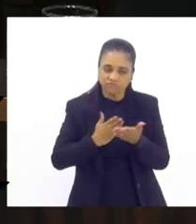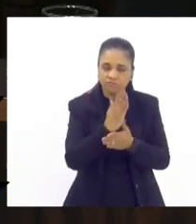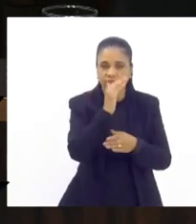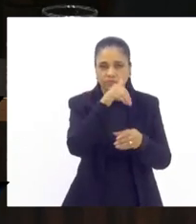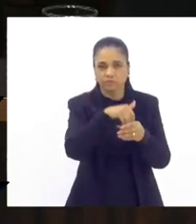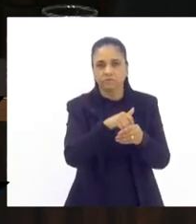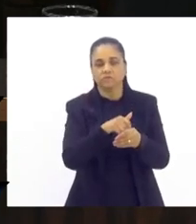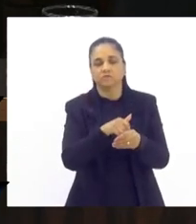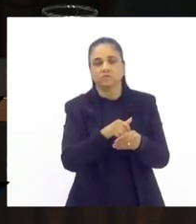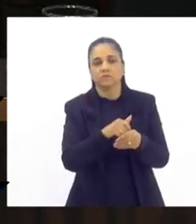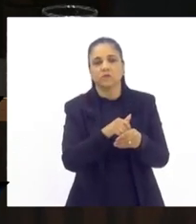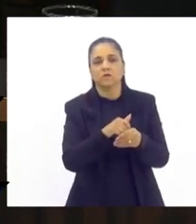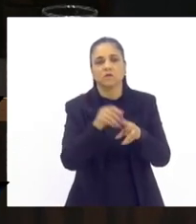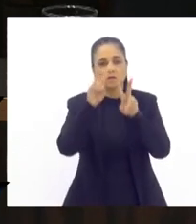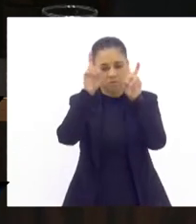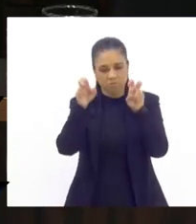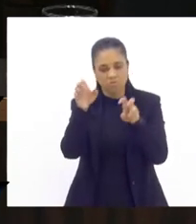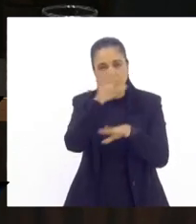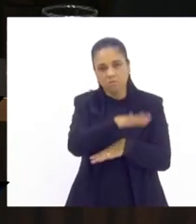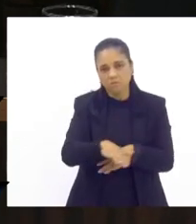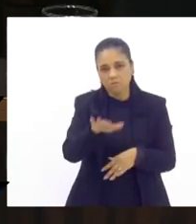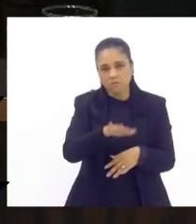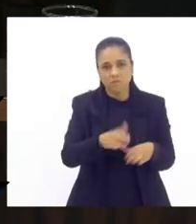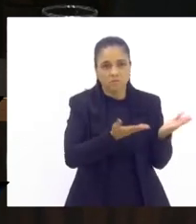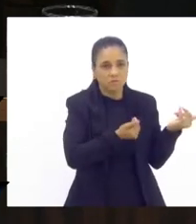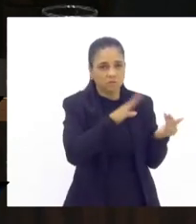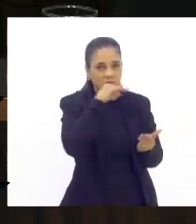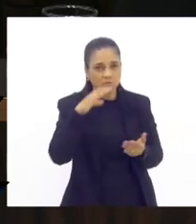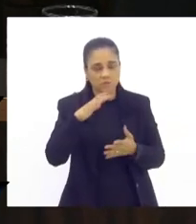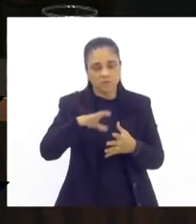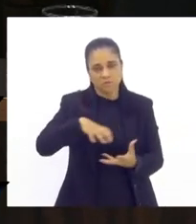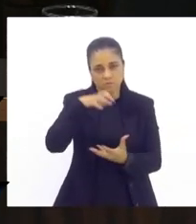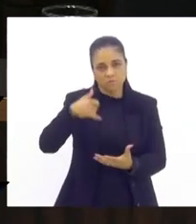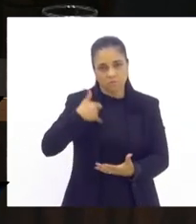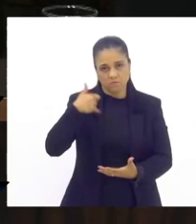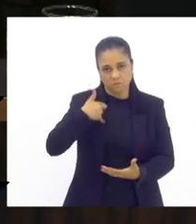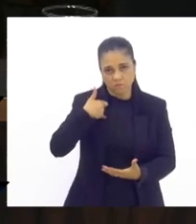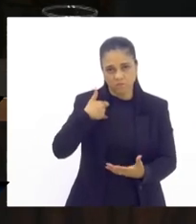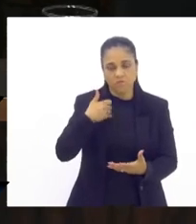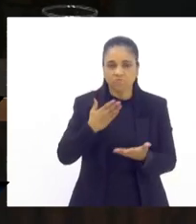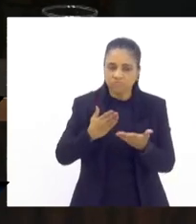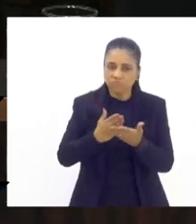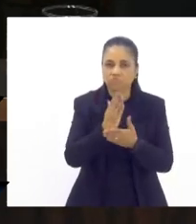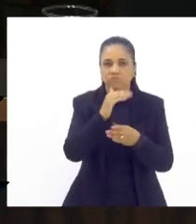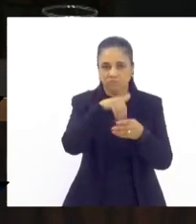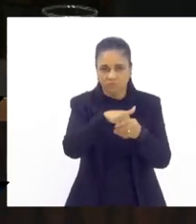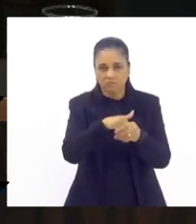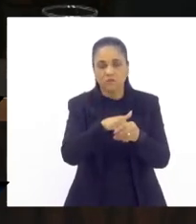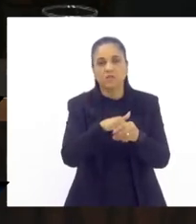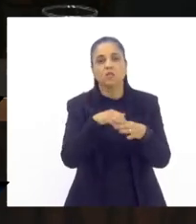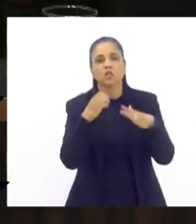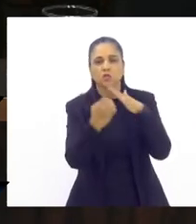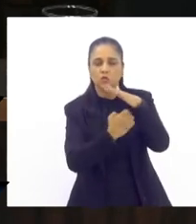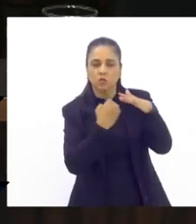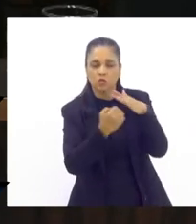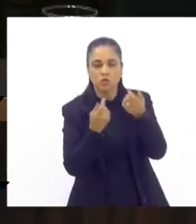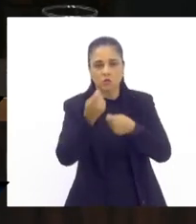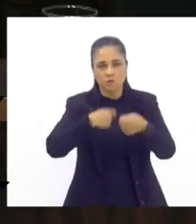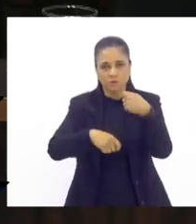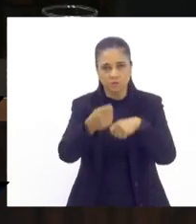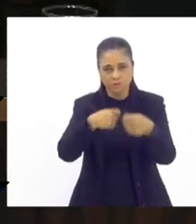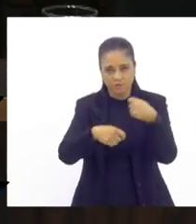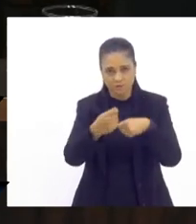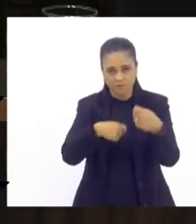de assuntos da criança e do adolescente e do idoso, favorável, de economia, indústria e comércio,